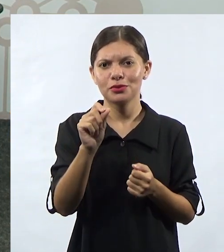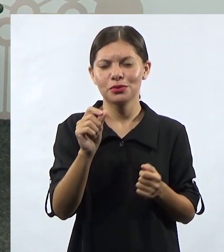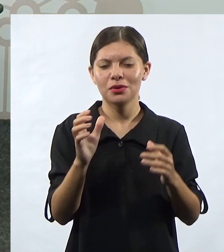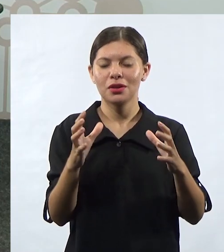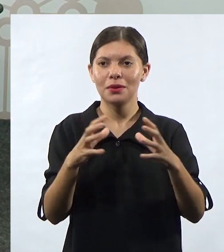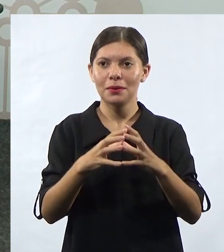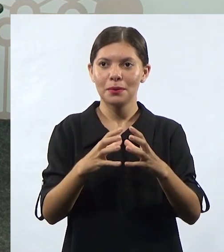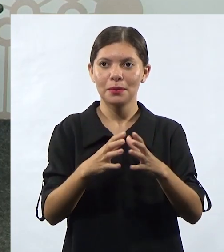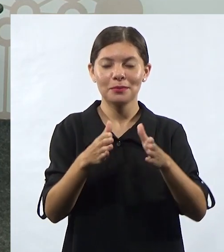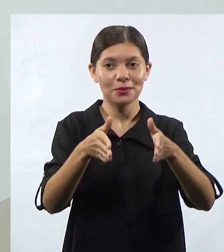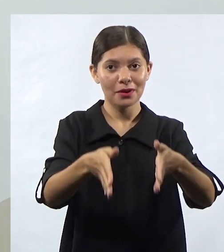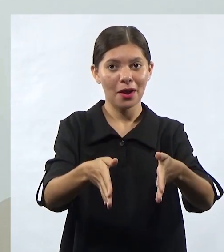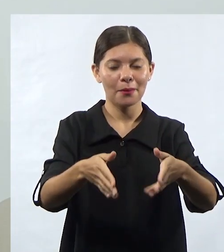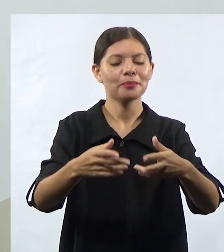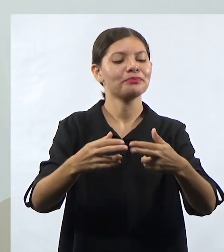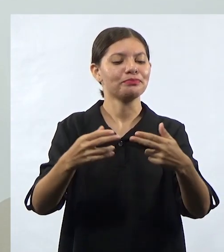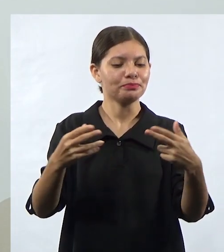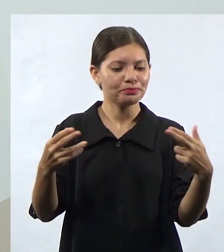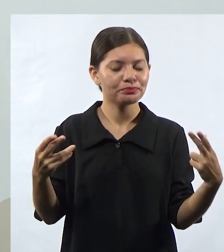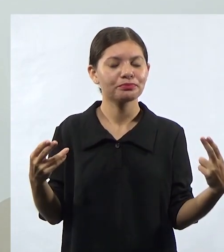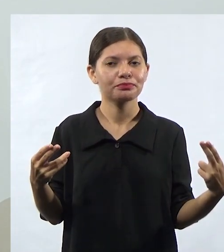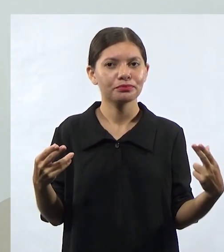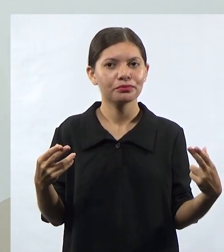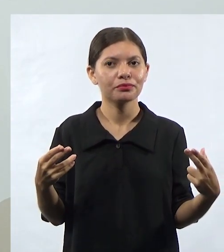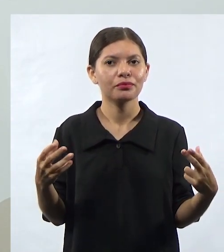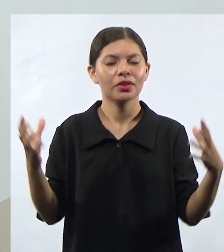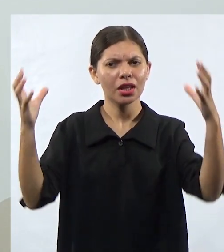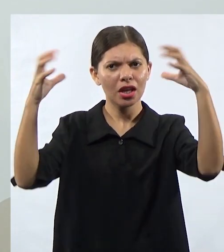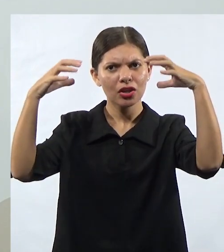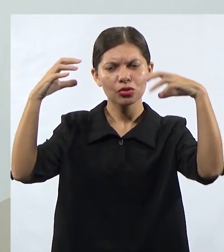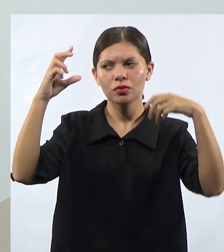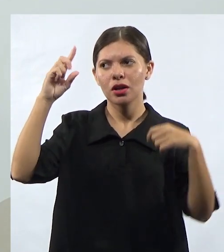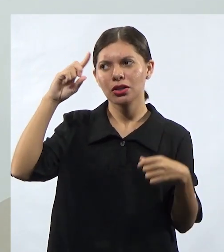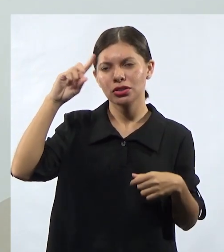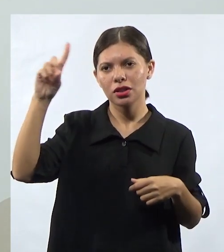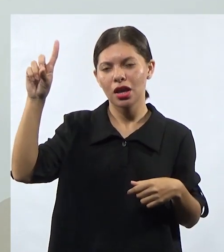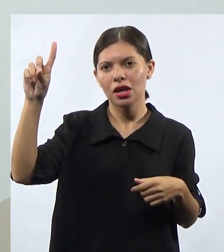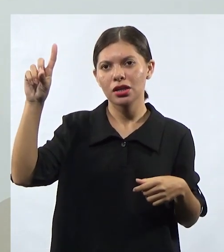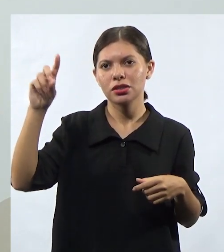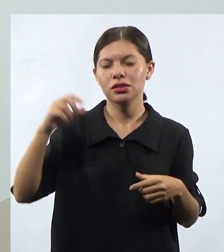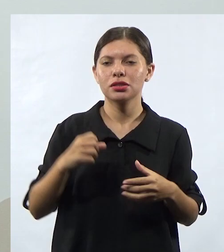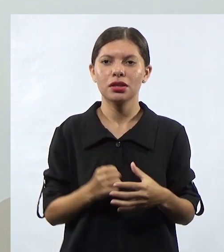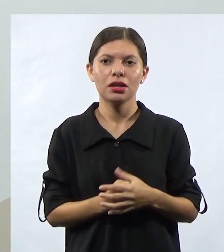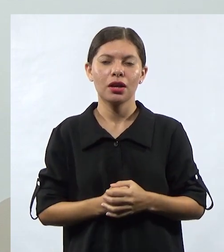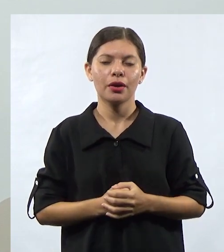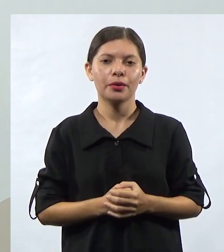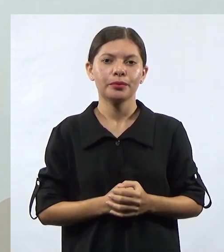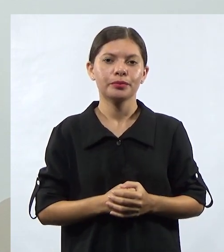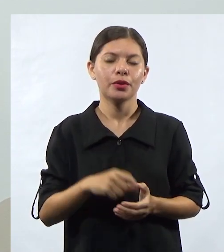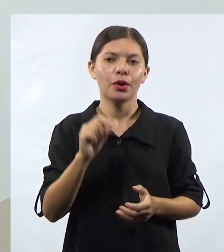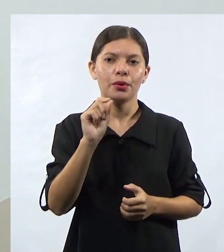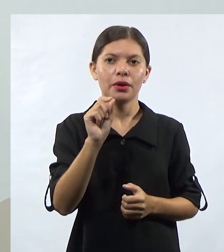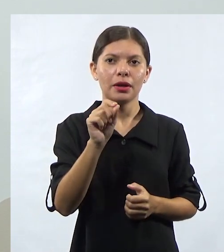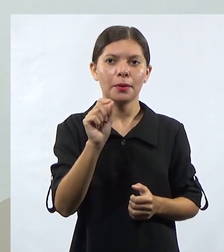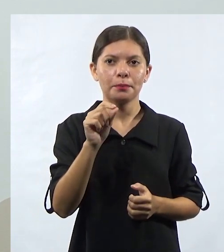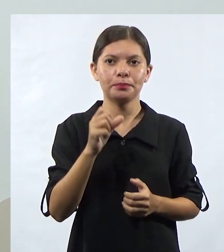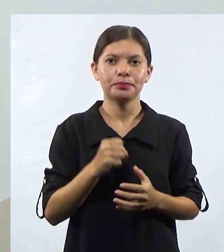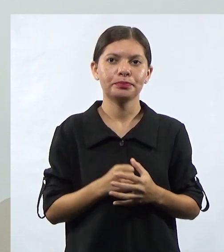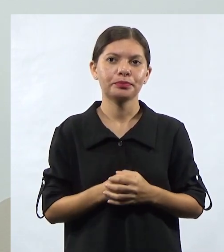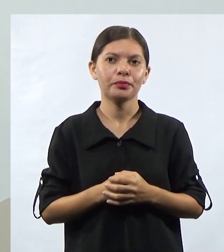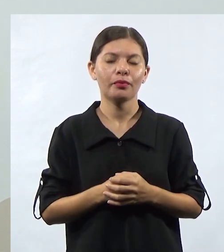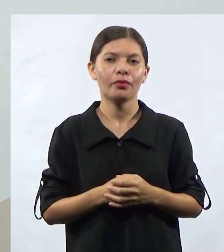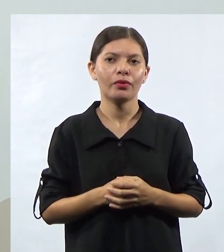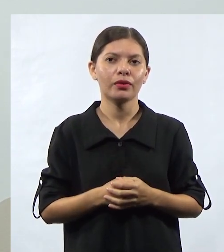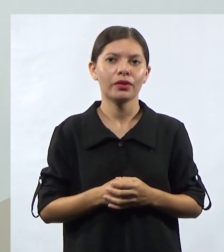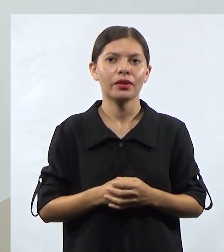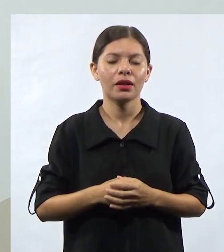grupo focal? Totalmente diferente. O brainstorm, ele na verdade é um instrumento, né? O brainstorm ele